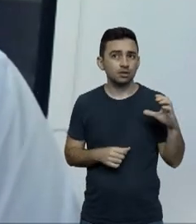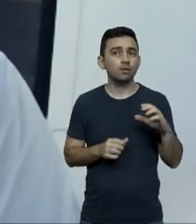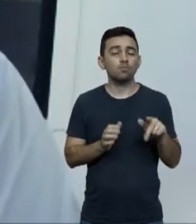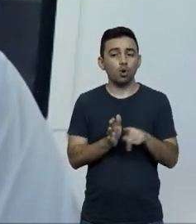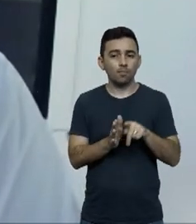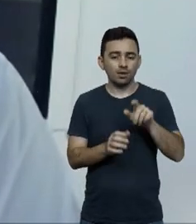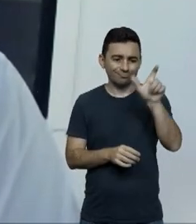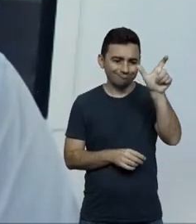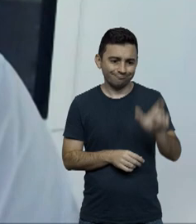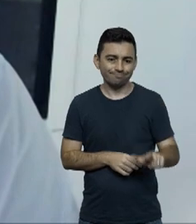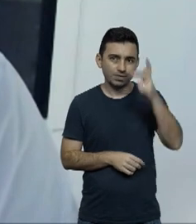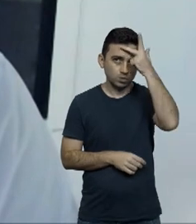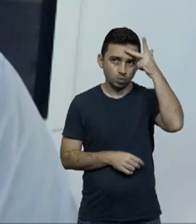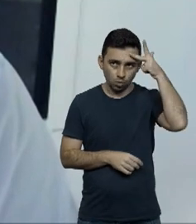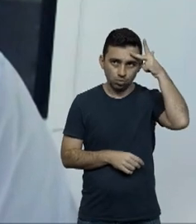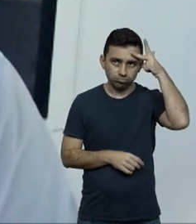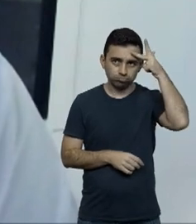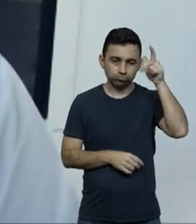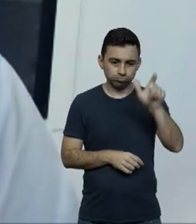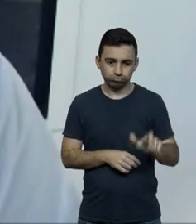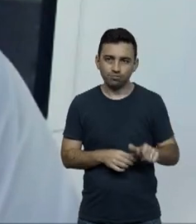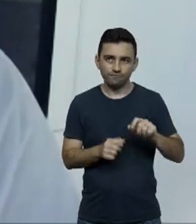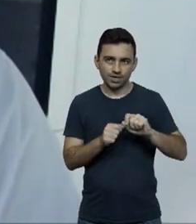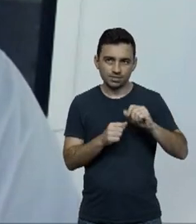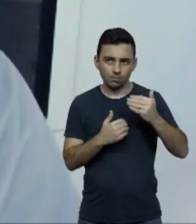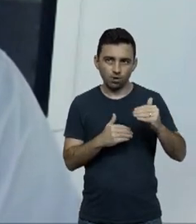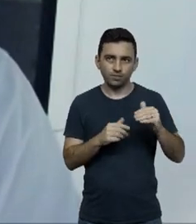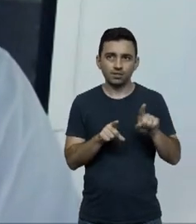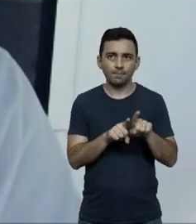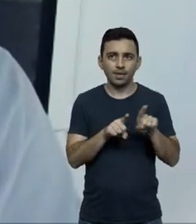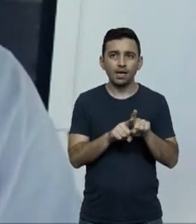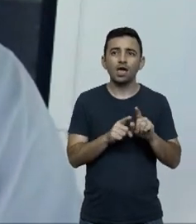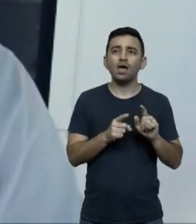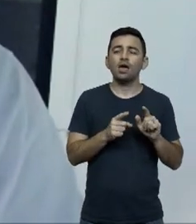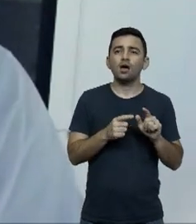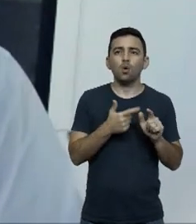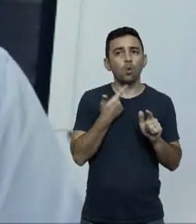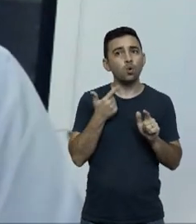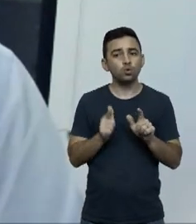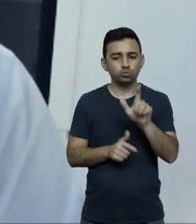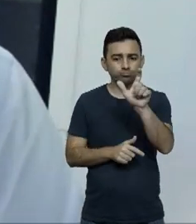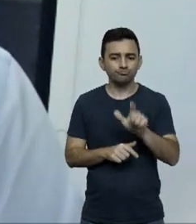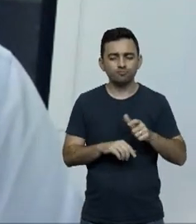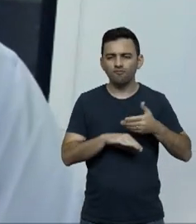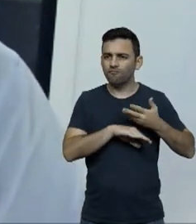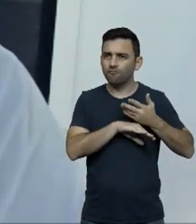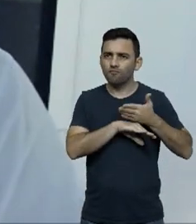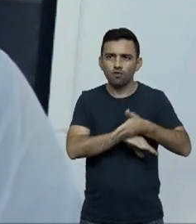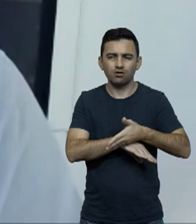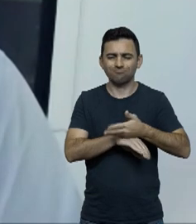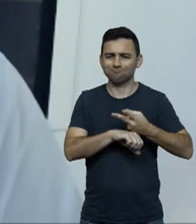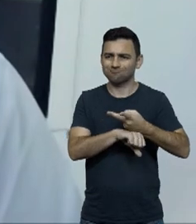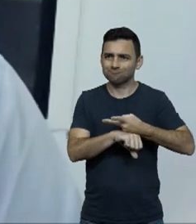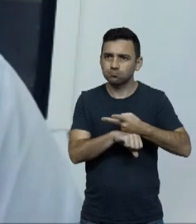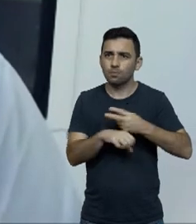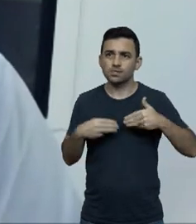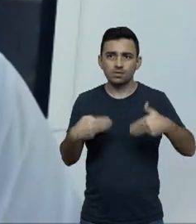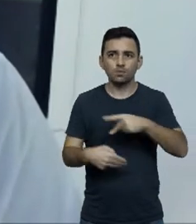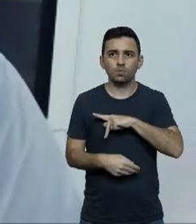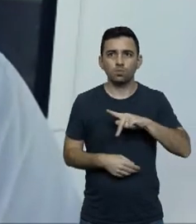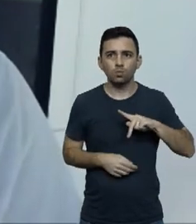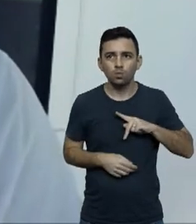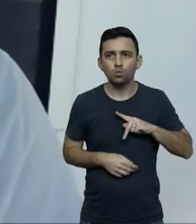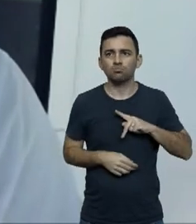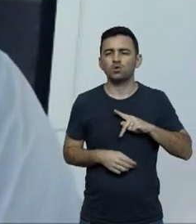candidato e participou do certame e outras de candidatos que procuraram o Ministério Público nas promotorias em